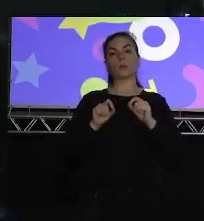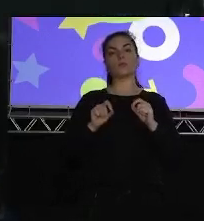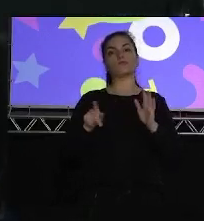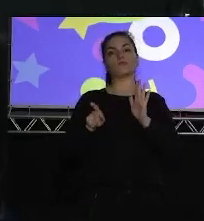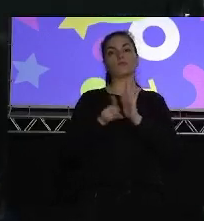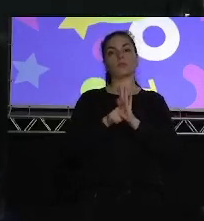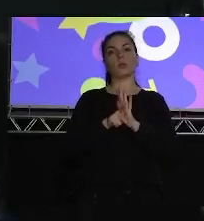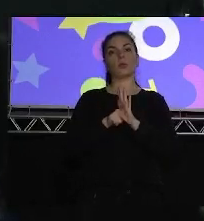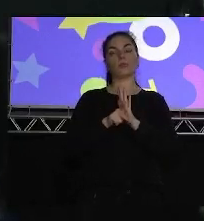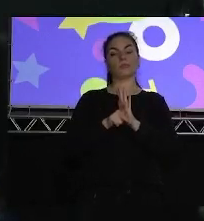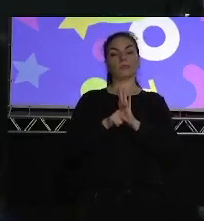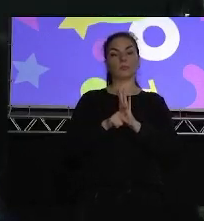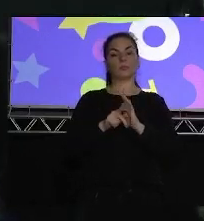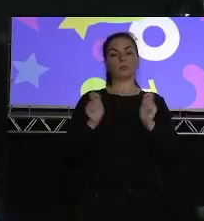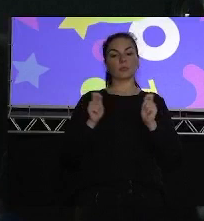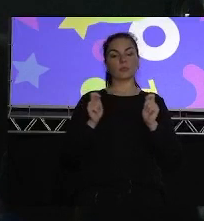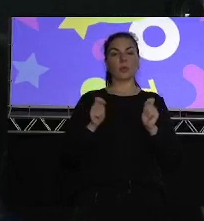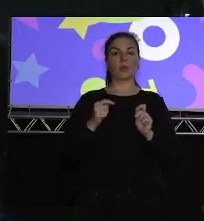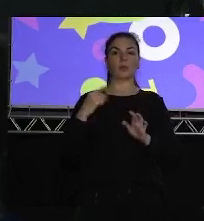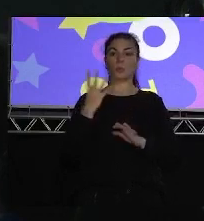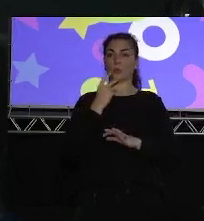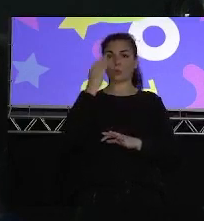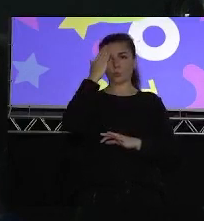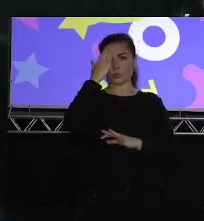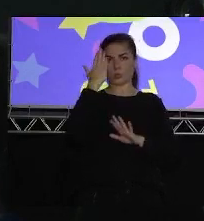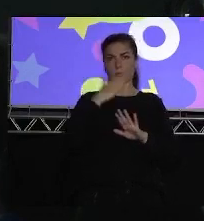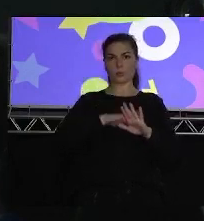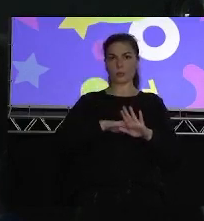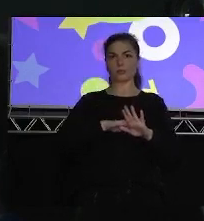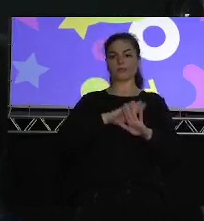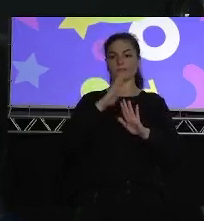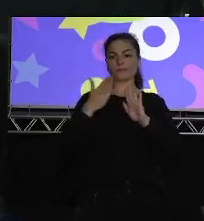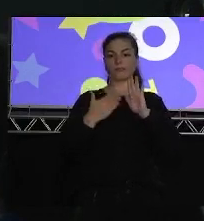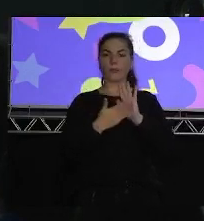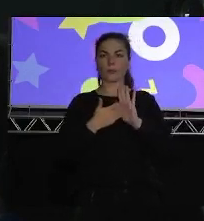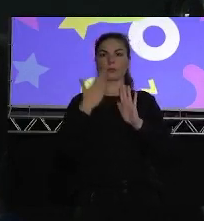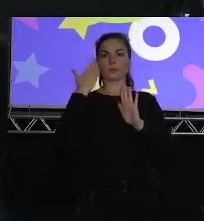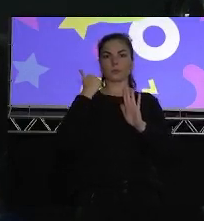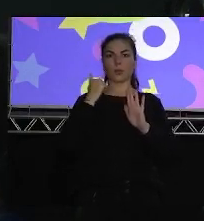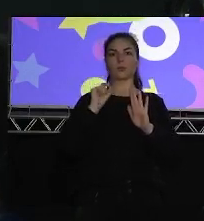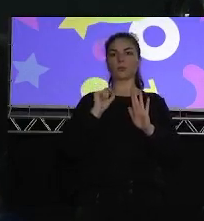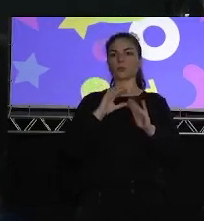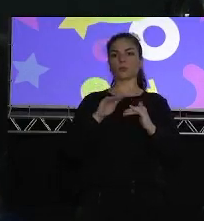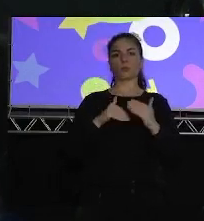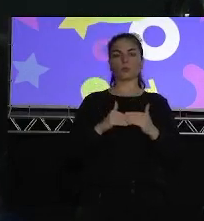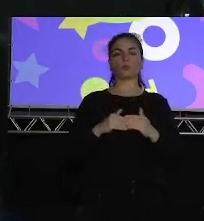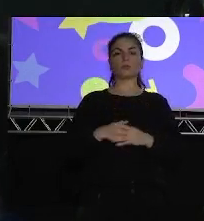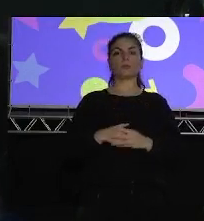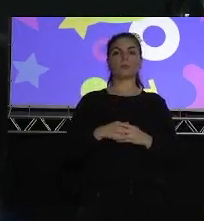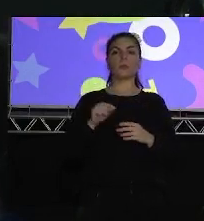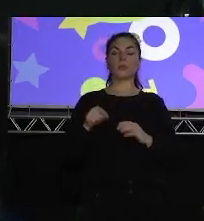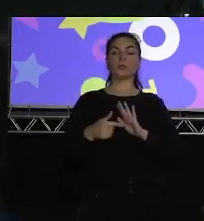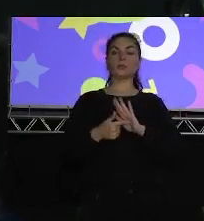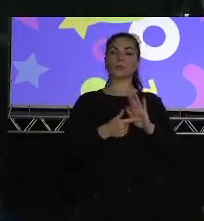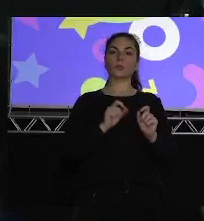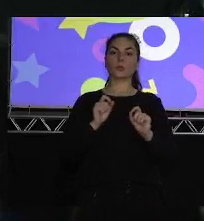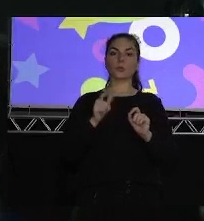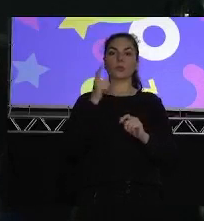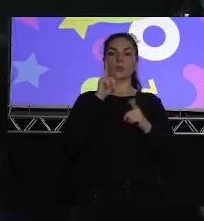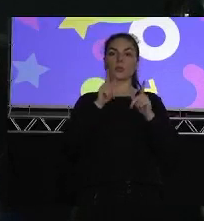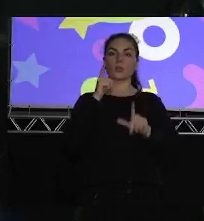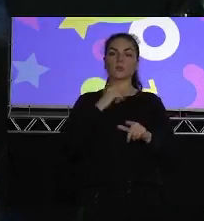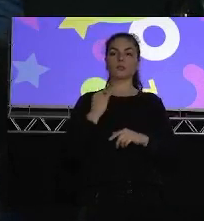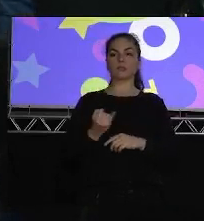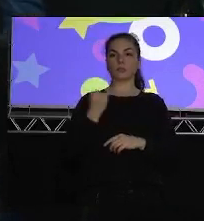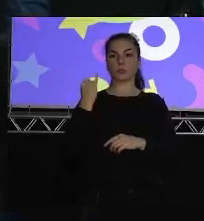para fazer. Sabe tudo que está no upstream, tudo que está no downstream. E isso nos traz ganhos muito significativos.